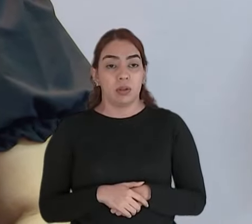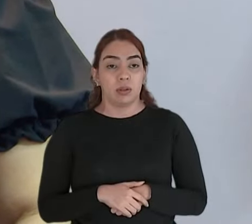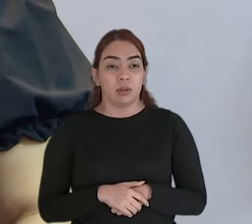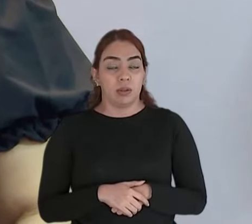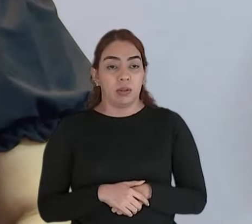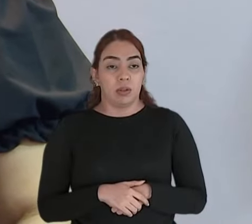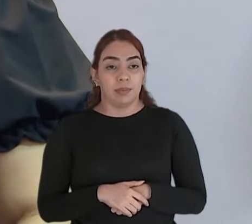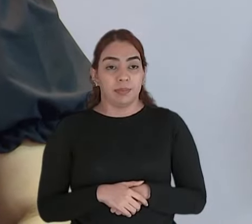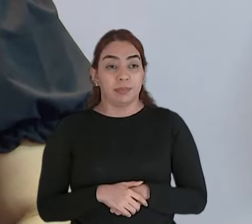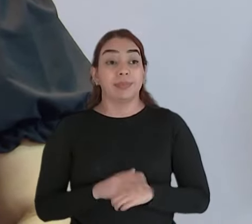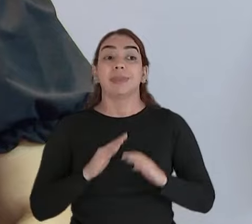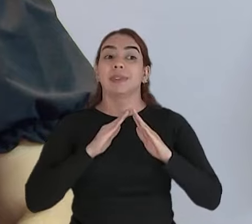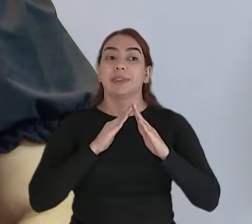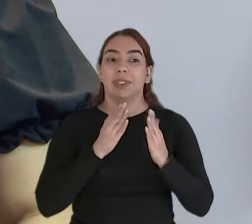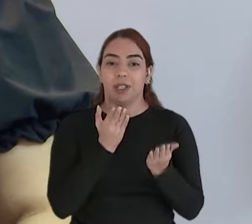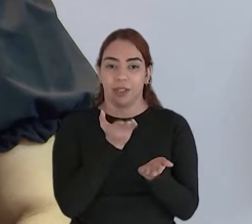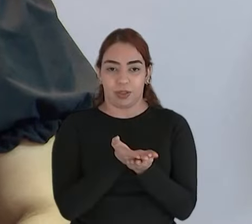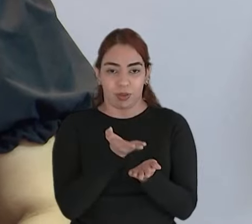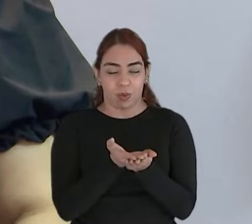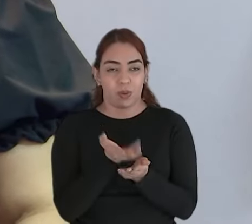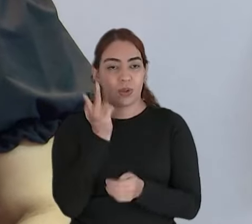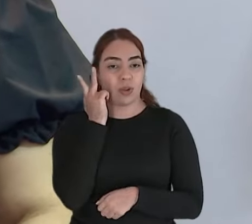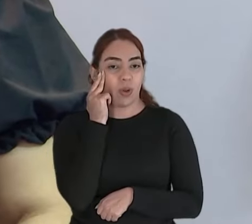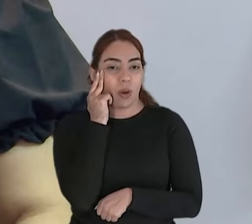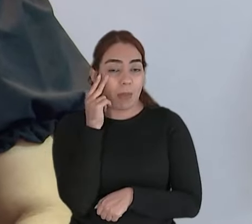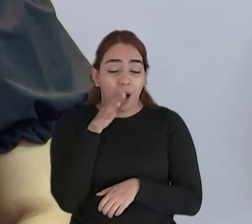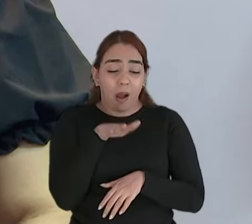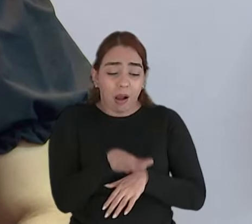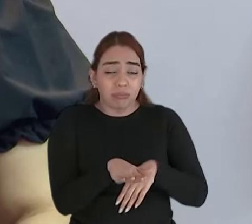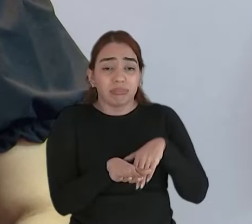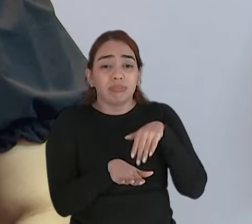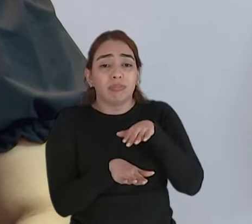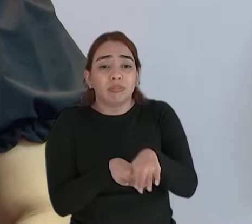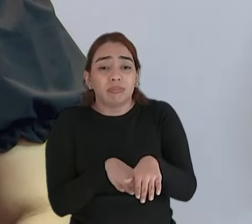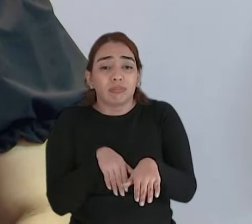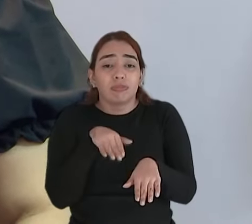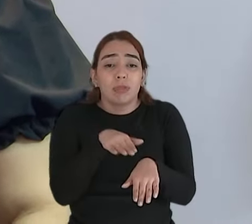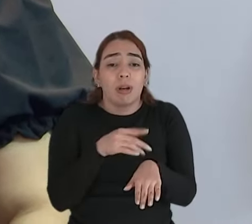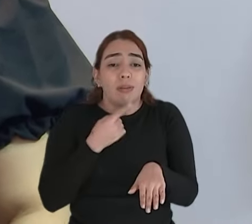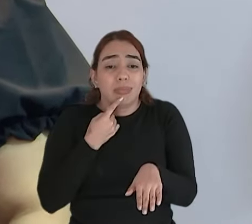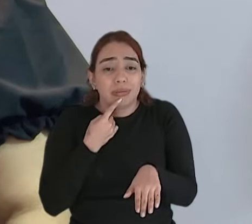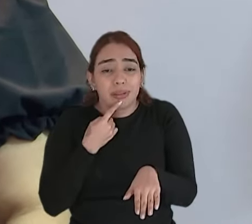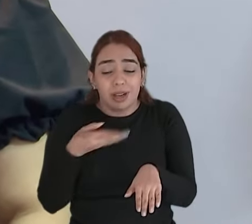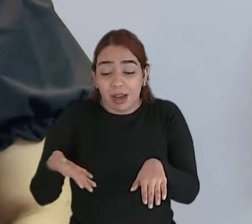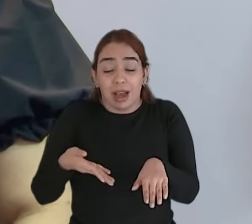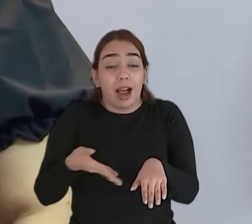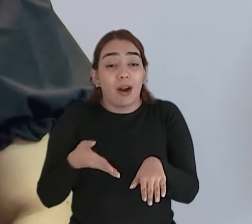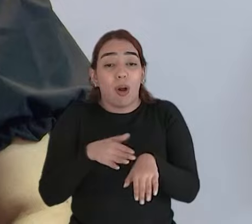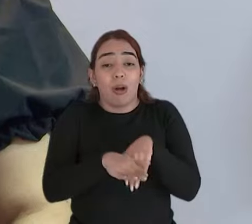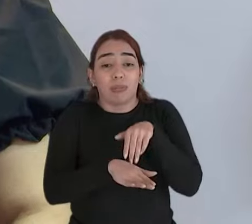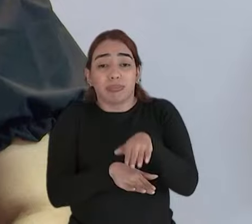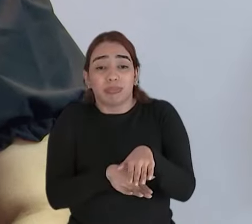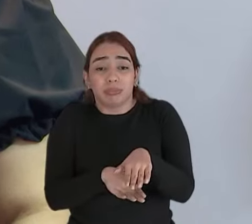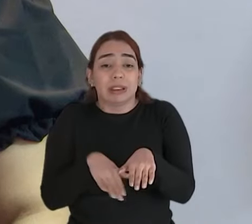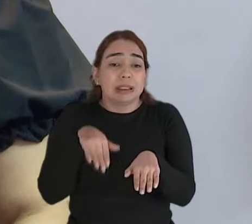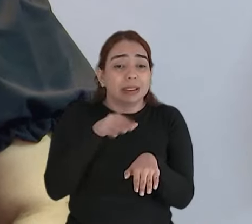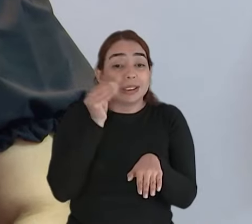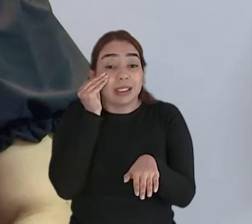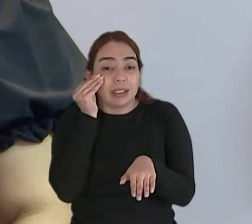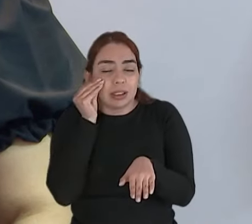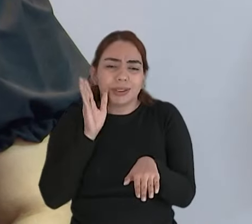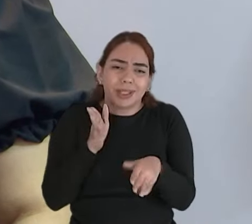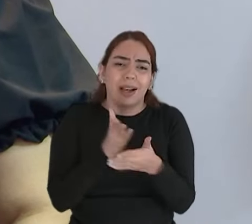a escola regular, né, ainda está engatinhando. Né? Está correndo atrás. Está correndo atrás. A gente teve muitos